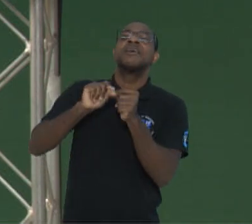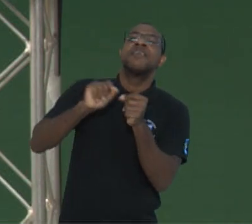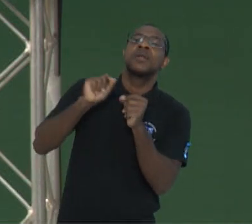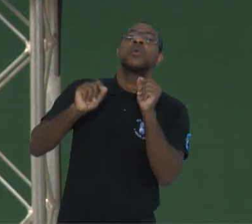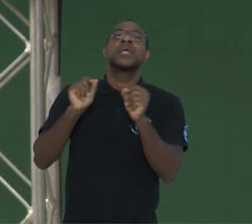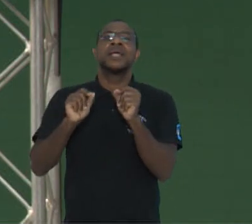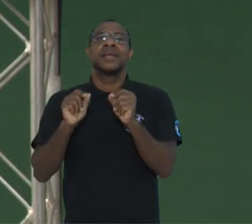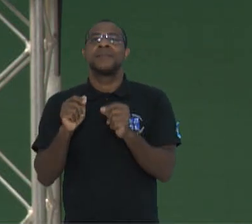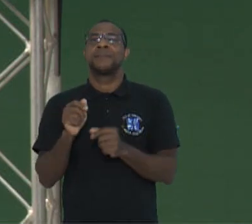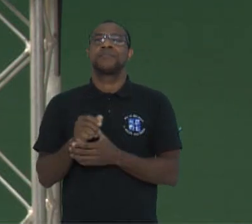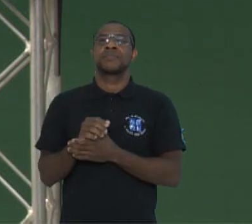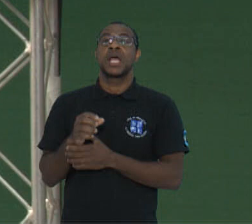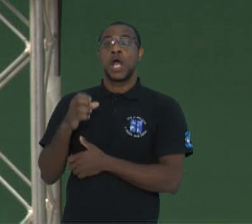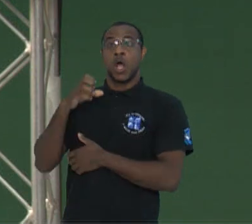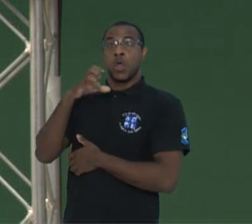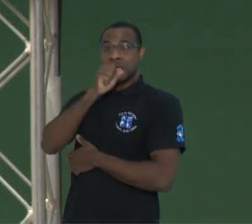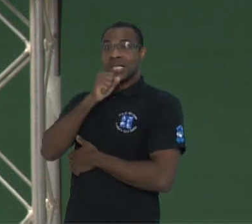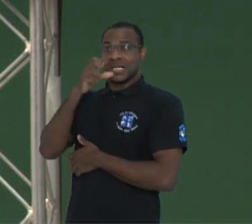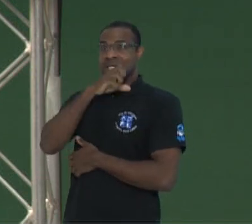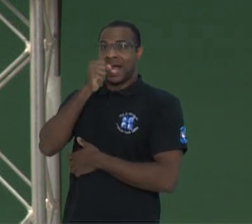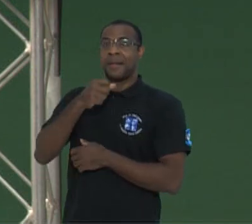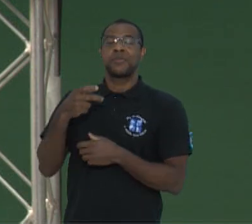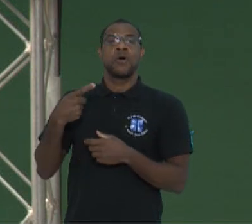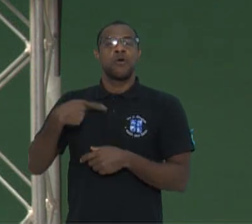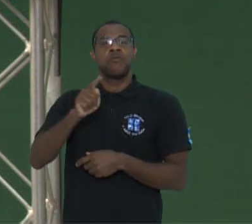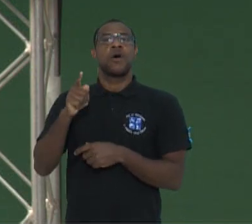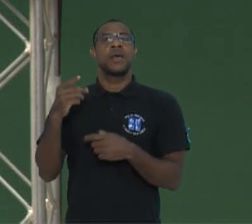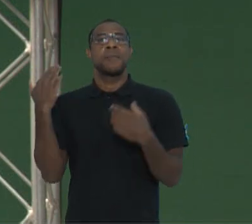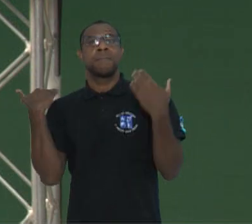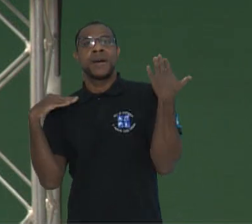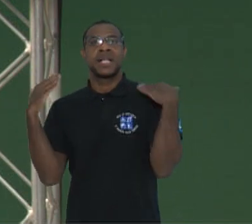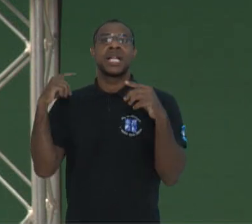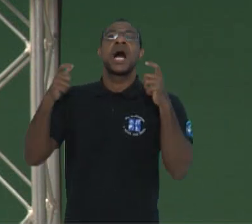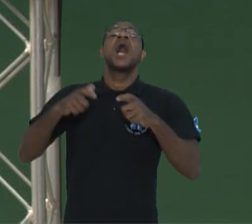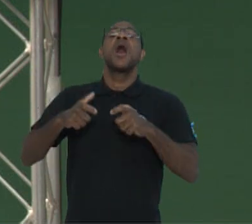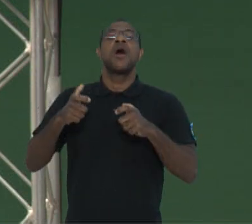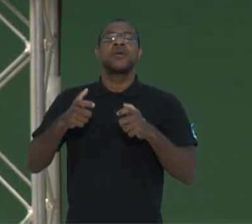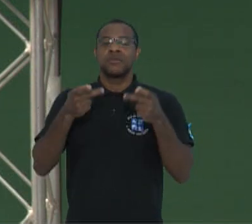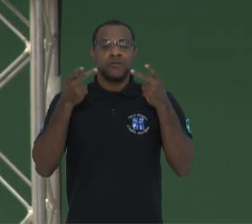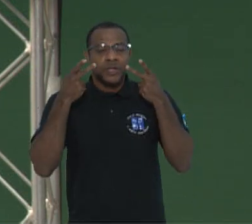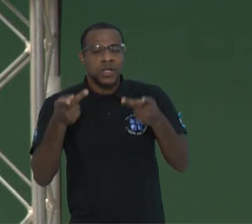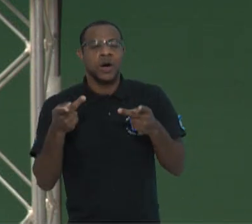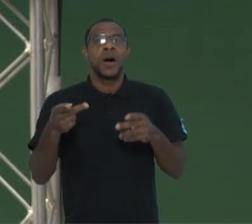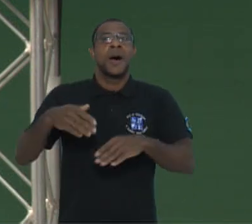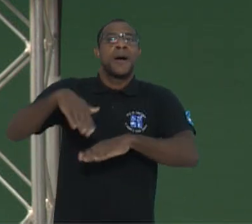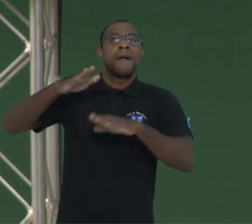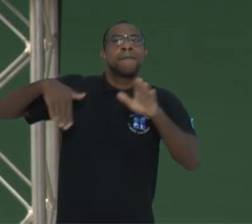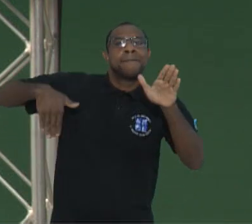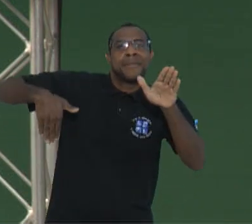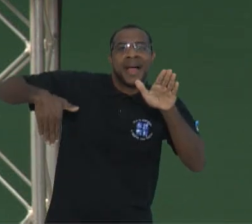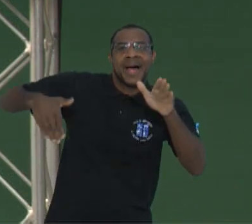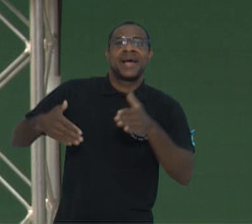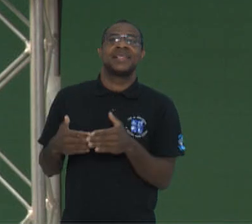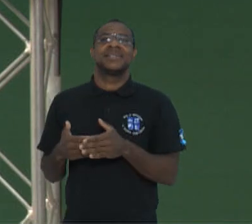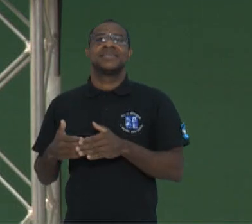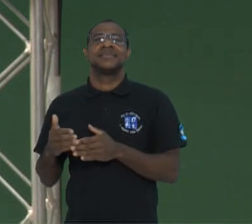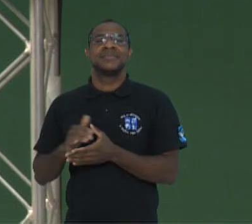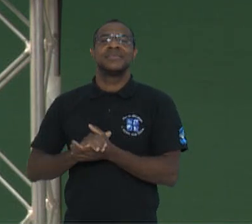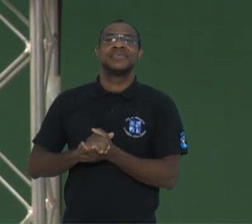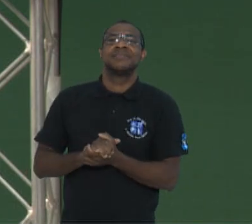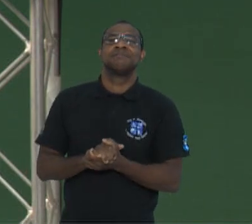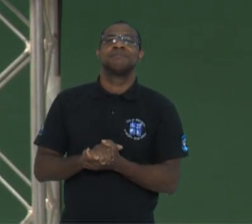No sábado, ela visitou uma praia, tomou banho de mar